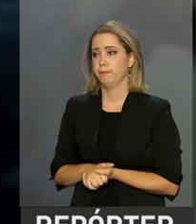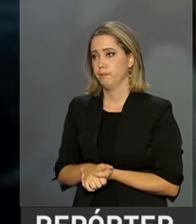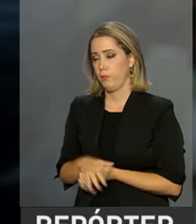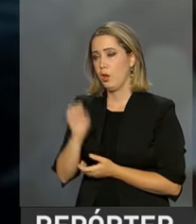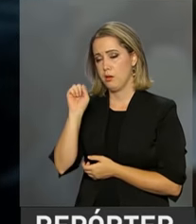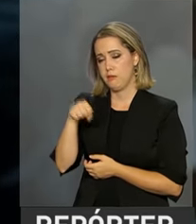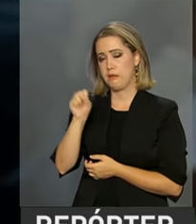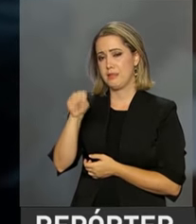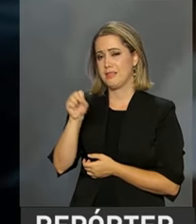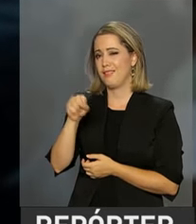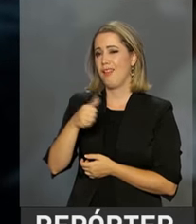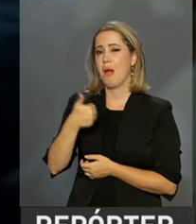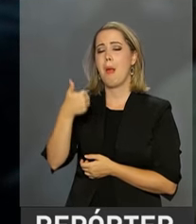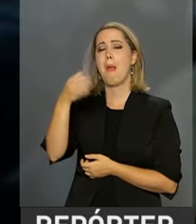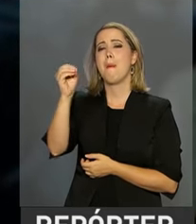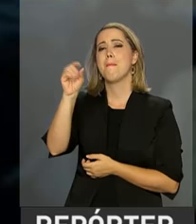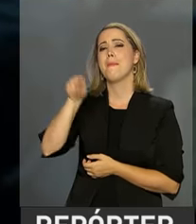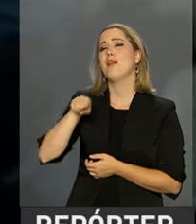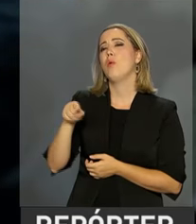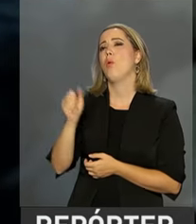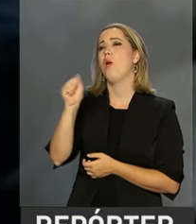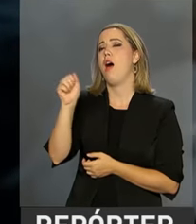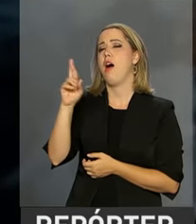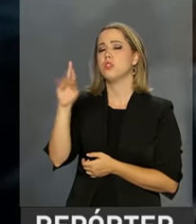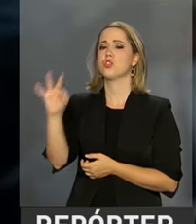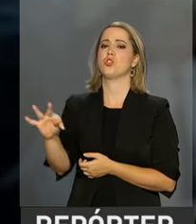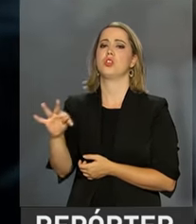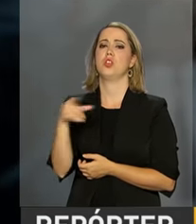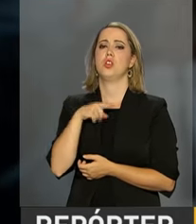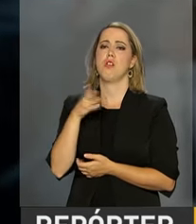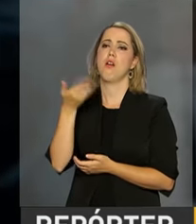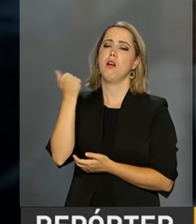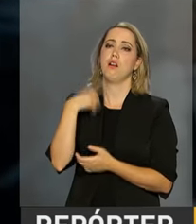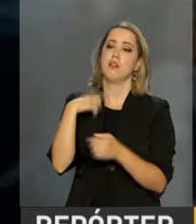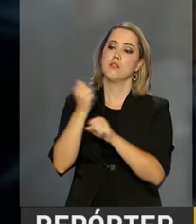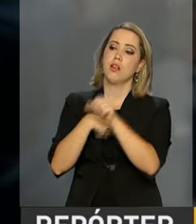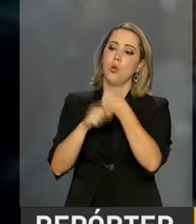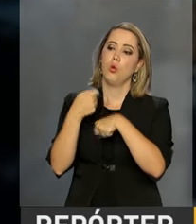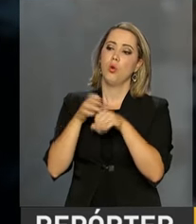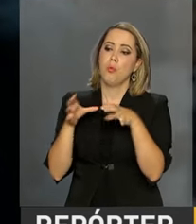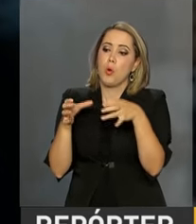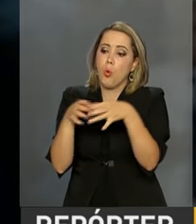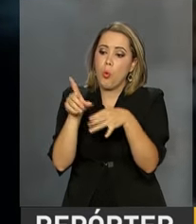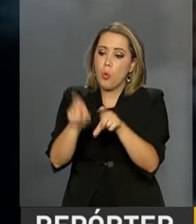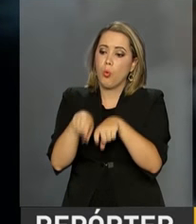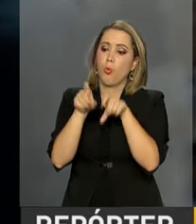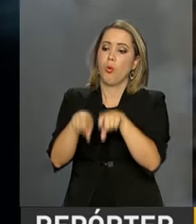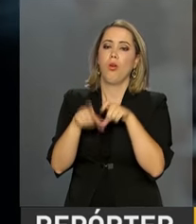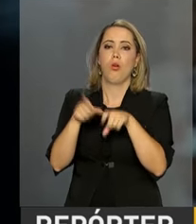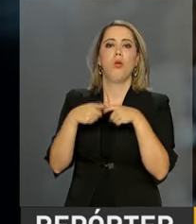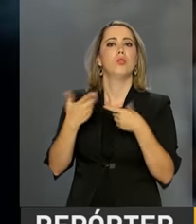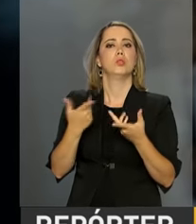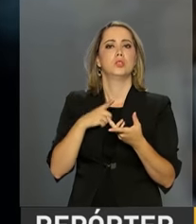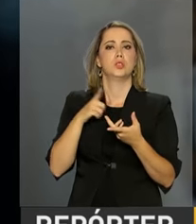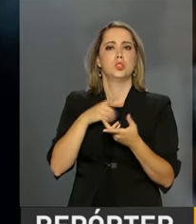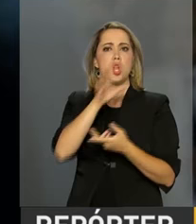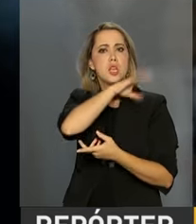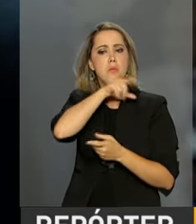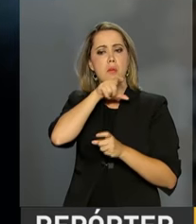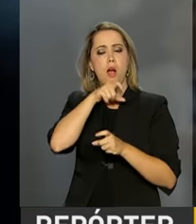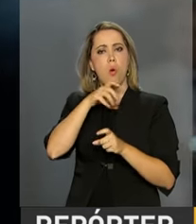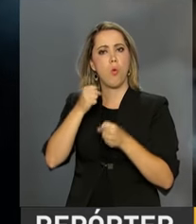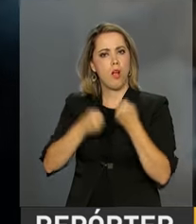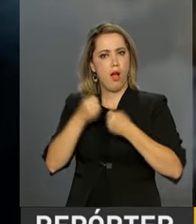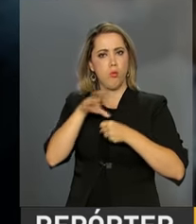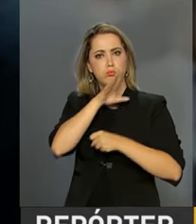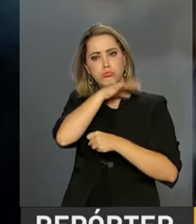1943, 1.000 artigos, foi criado no momento que a economia era rural, agrária, tinha carroça, não